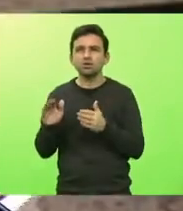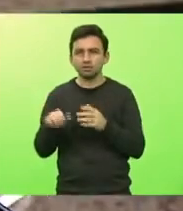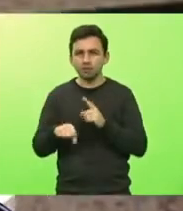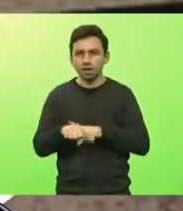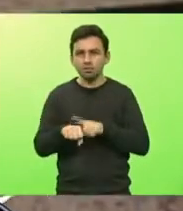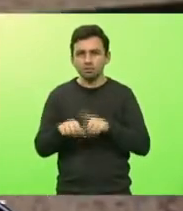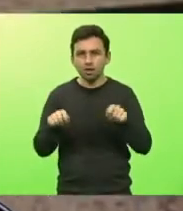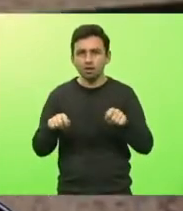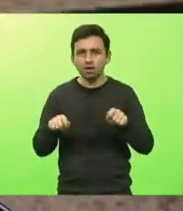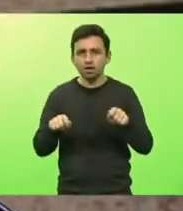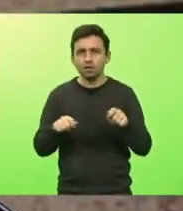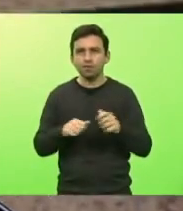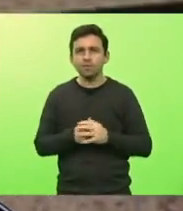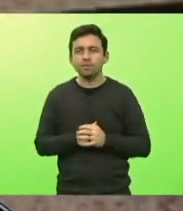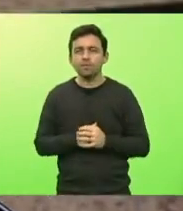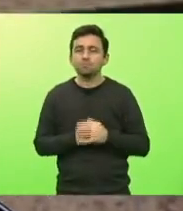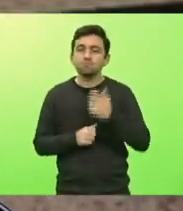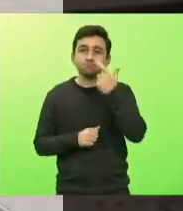ver, passa a próxima imagem.